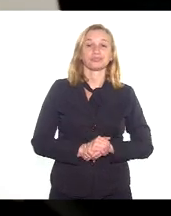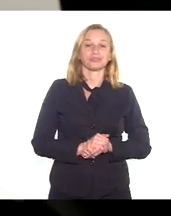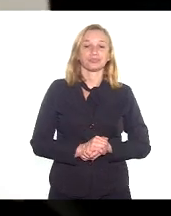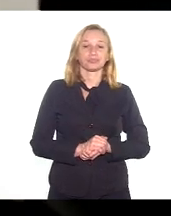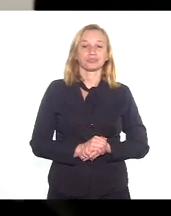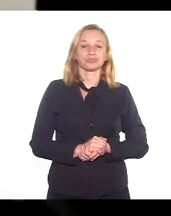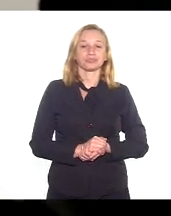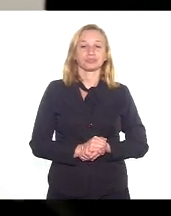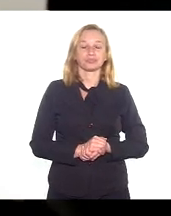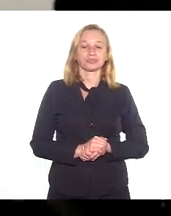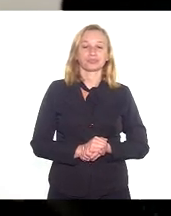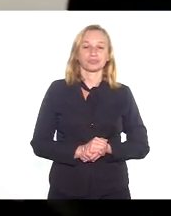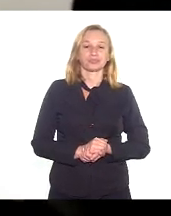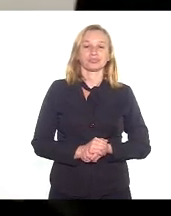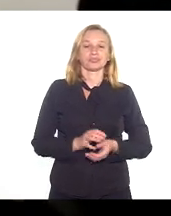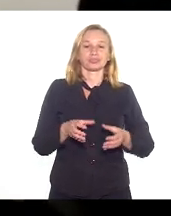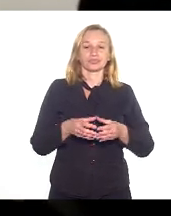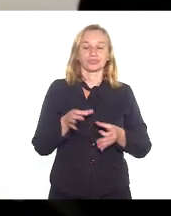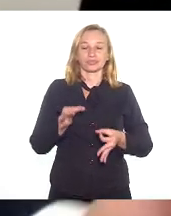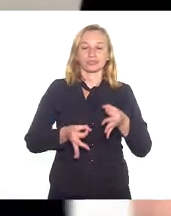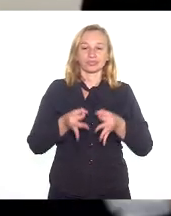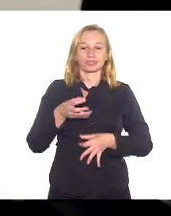de Constituição e Justiça, deputado Márcio Pacheco.